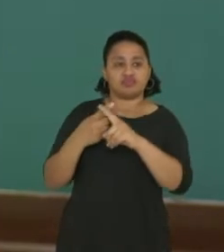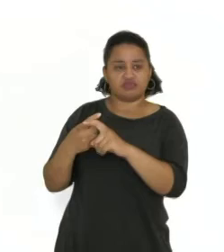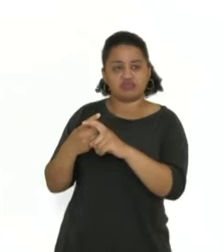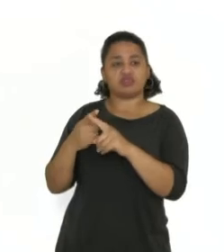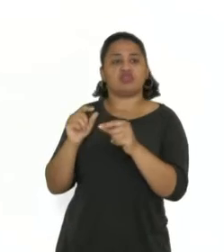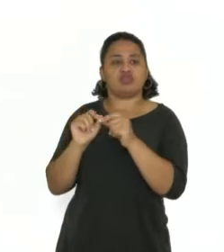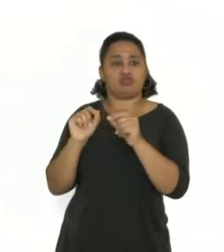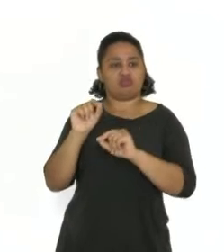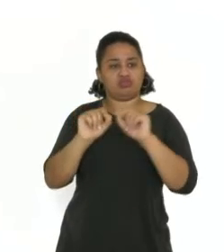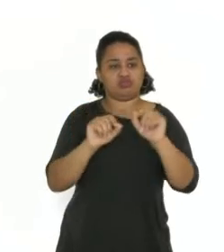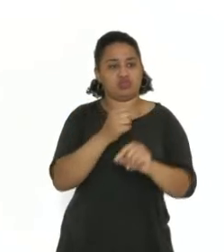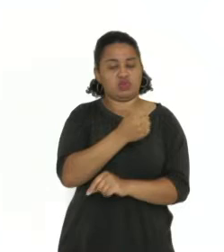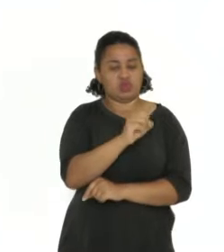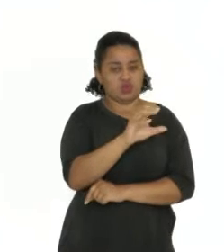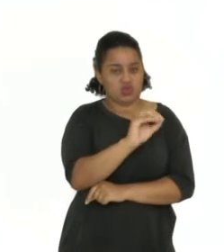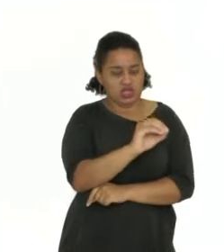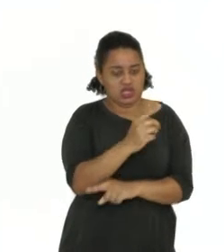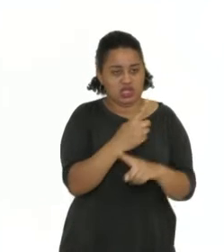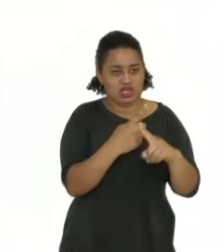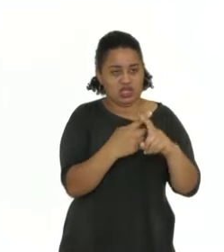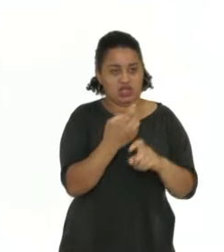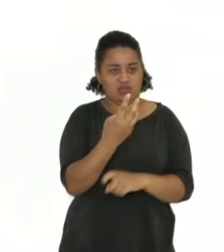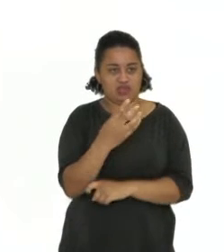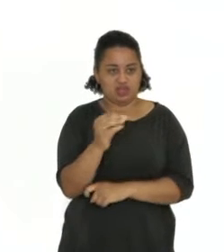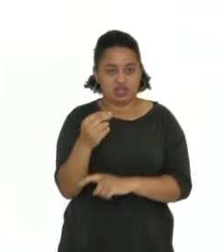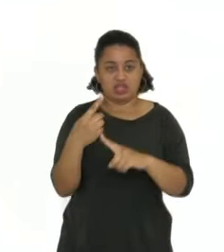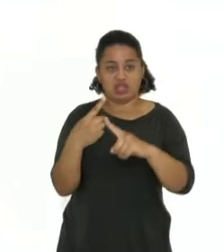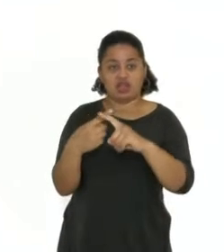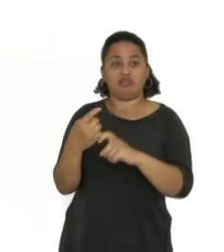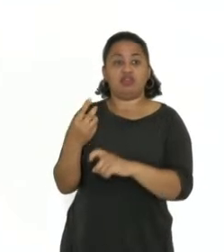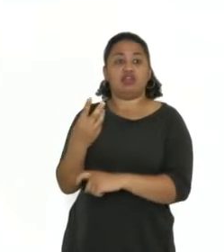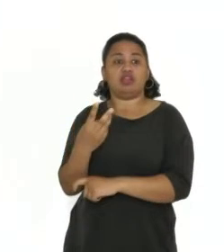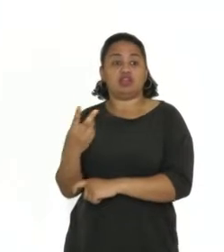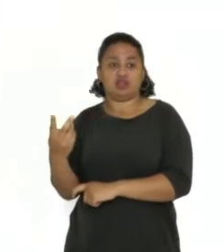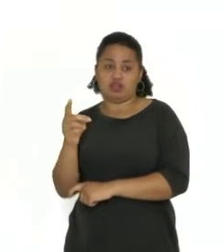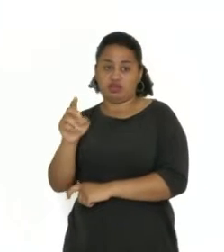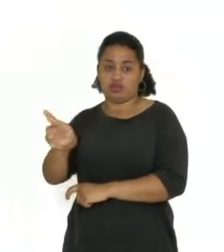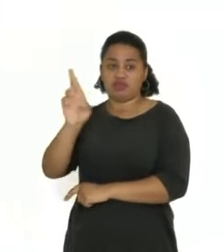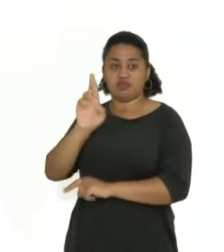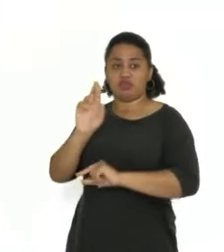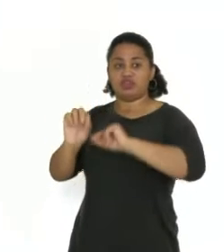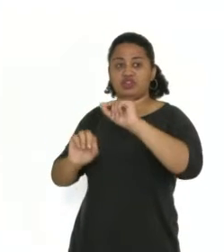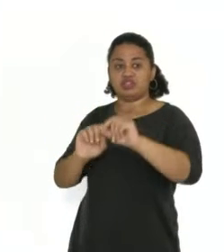Eu faço lá 80 vezes 30 vezes 31. Que vai dar lá